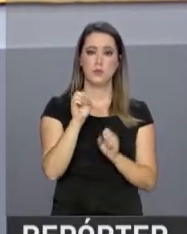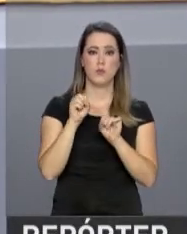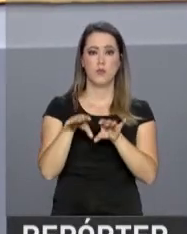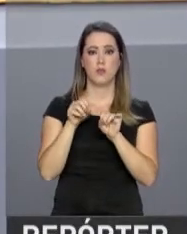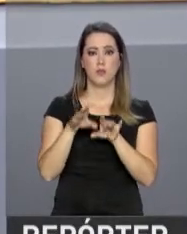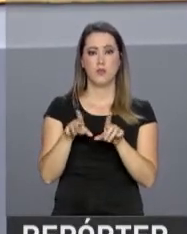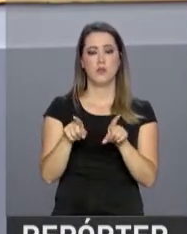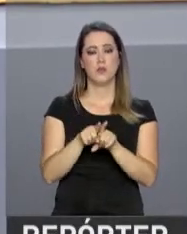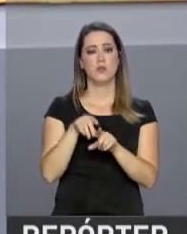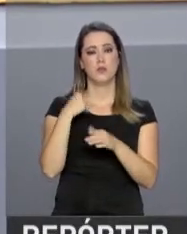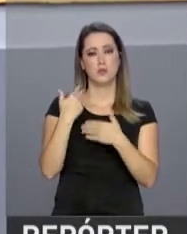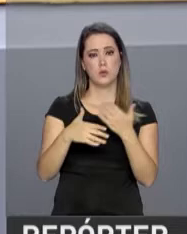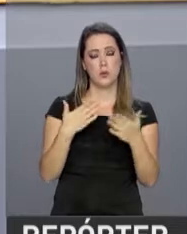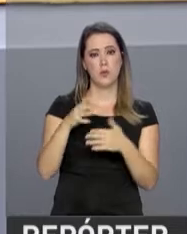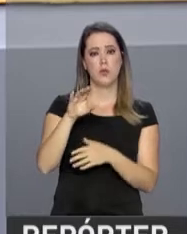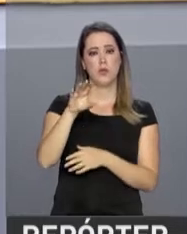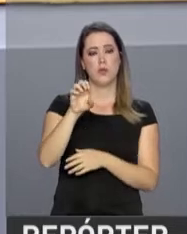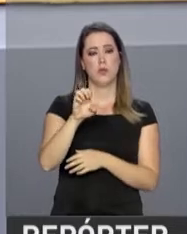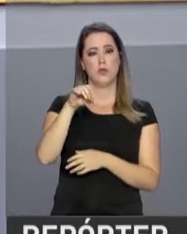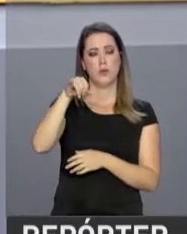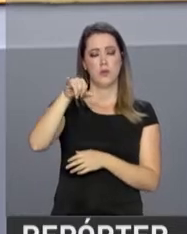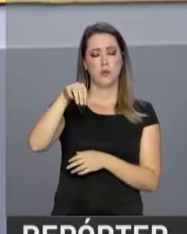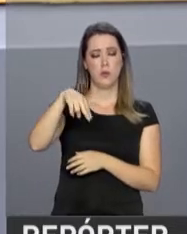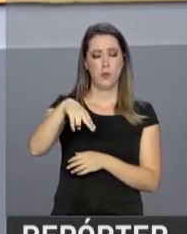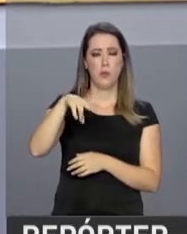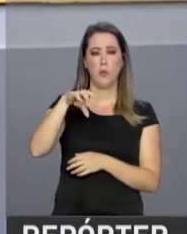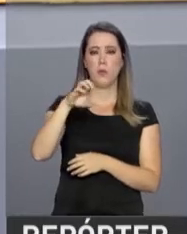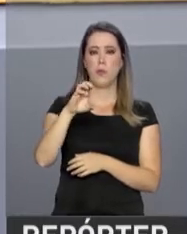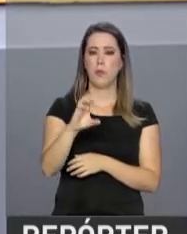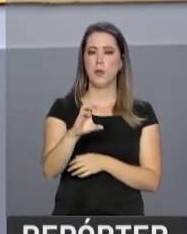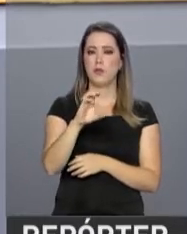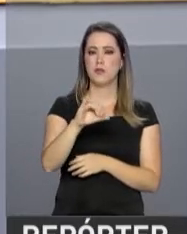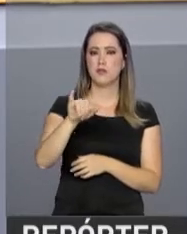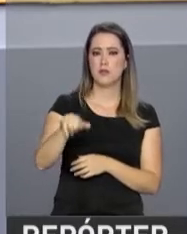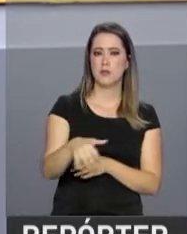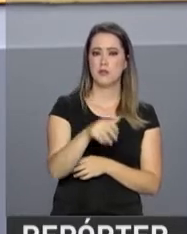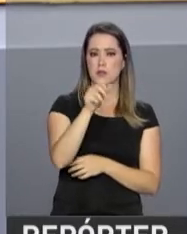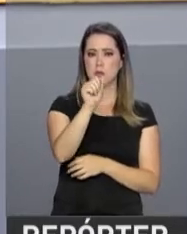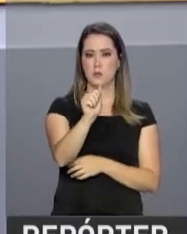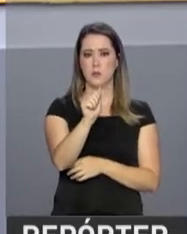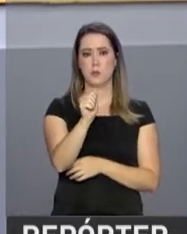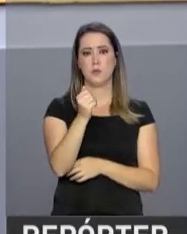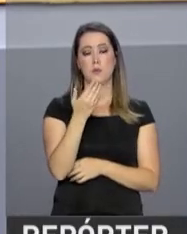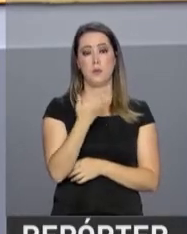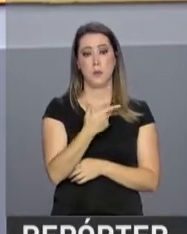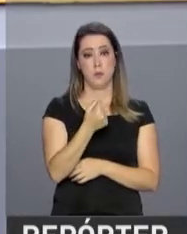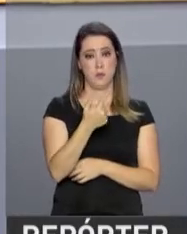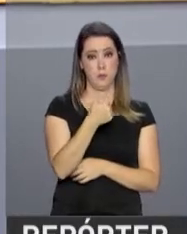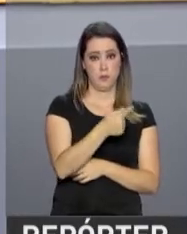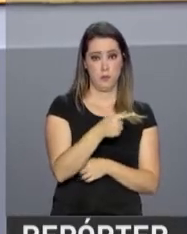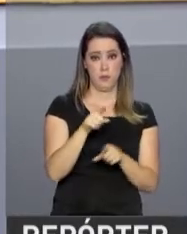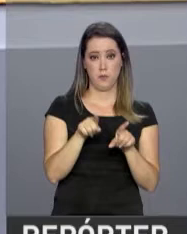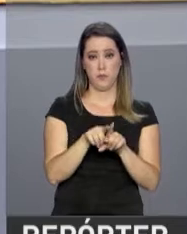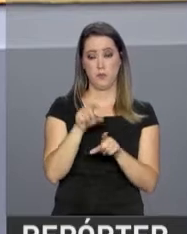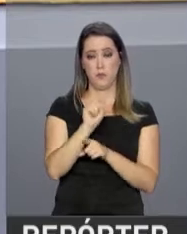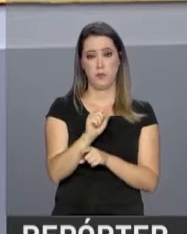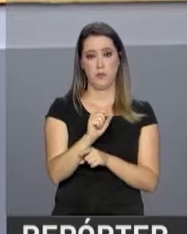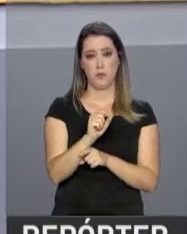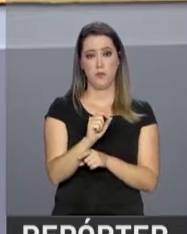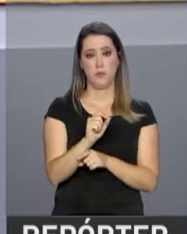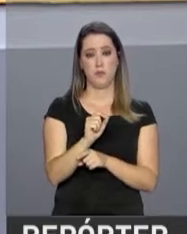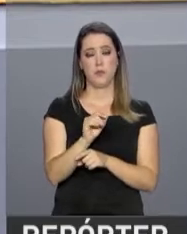os resultados dos estudantes que fizeram o exame nacional para certificação de competências de jovens e adultos ou seja